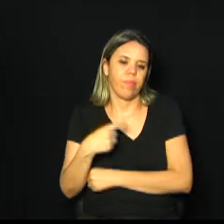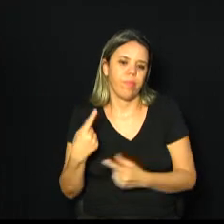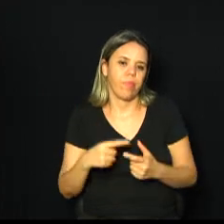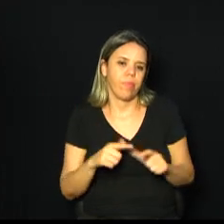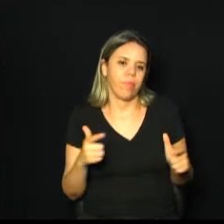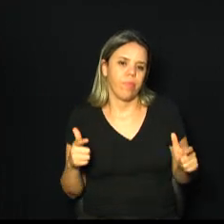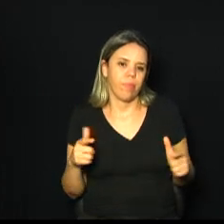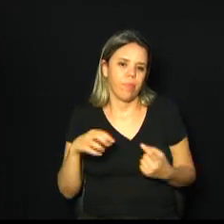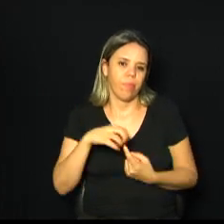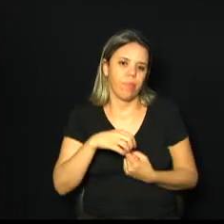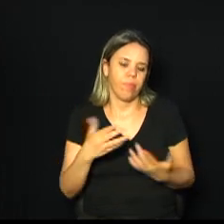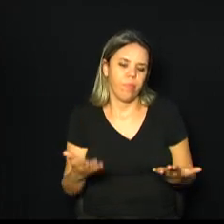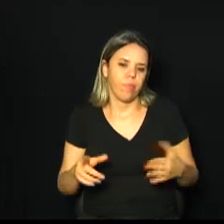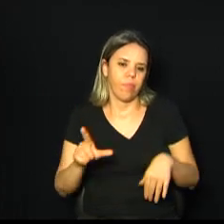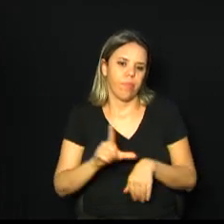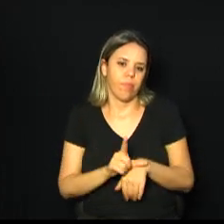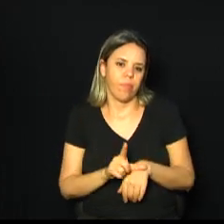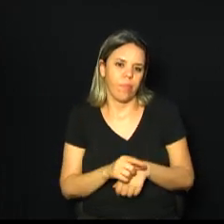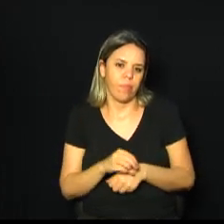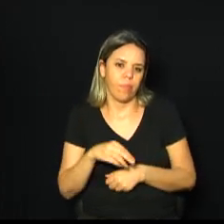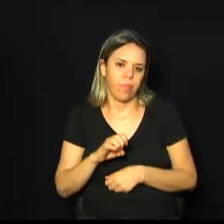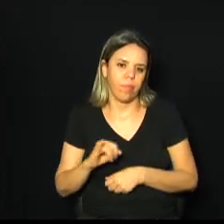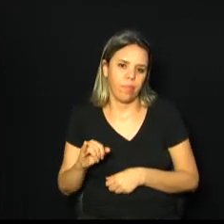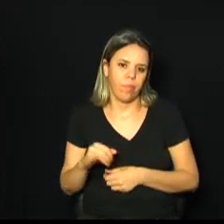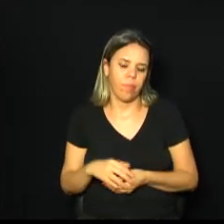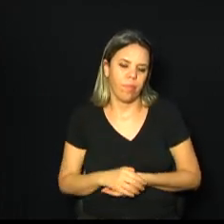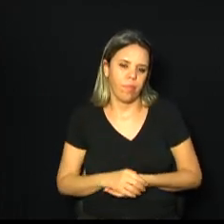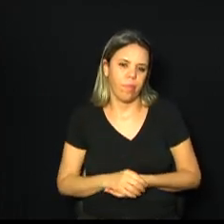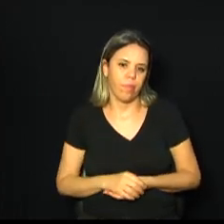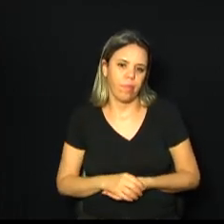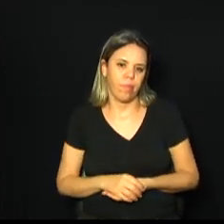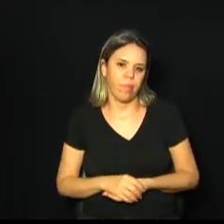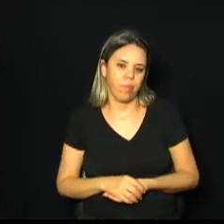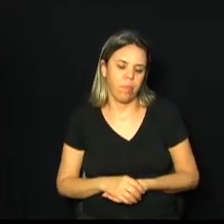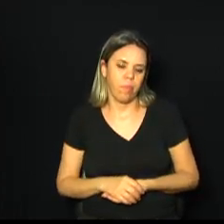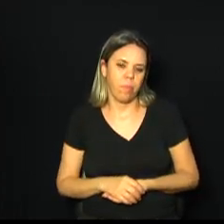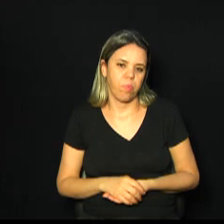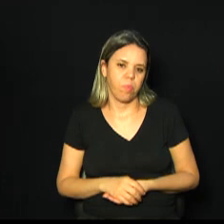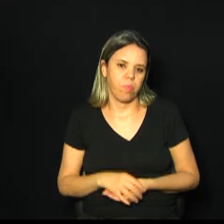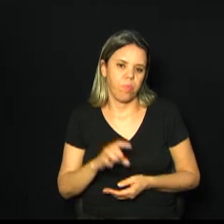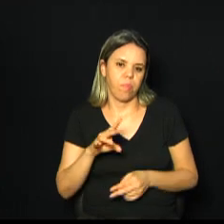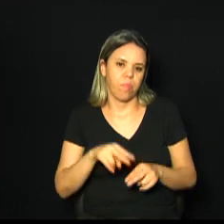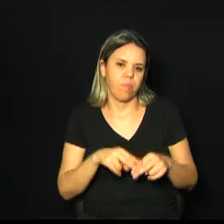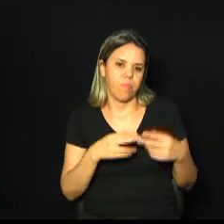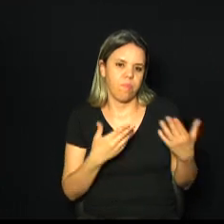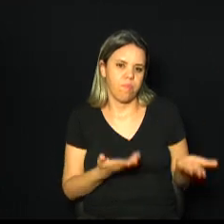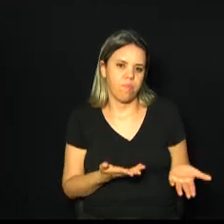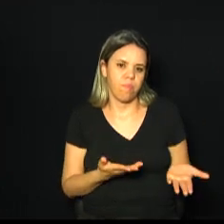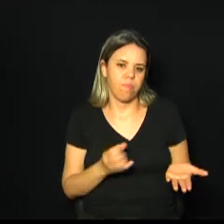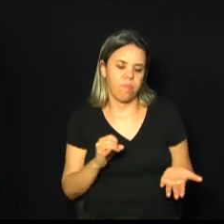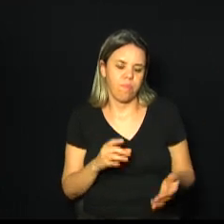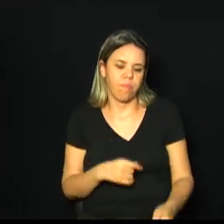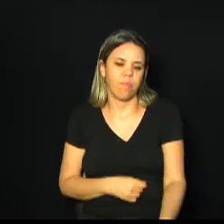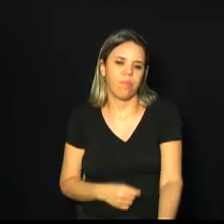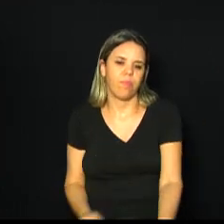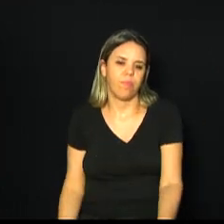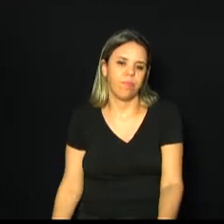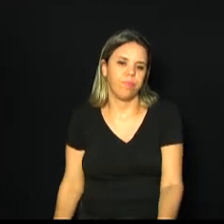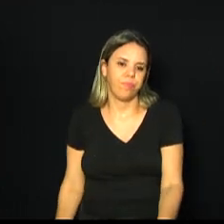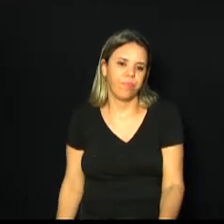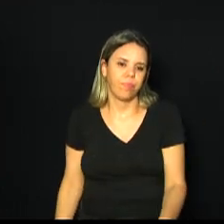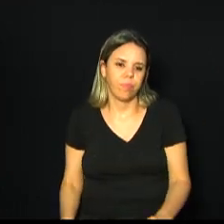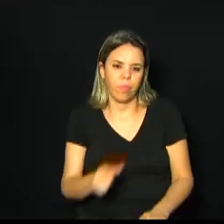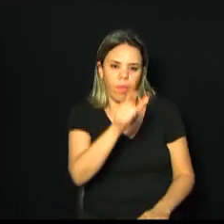dos camelôs hoje, eles são MEI. Né? E não só por isso, mas se ele fosse uma